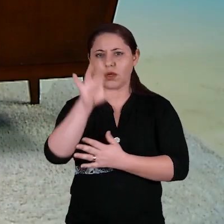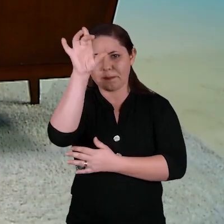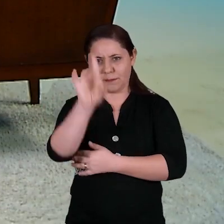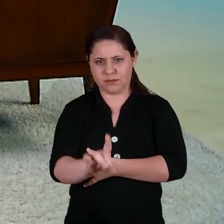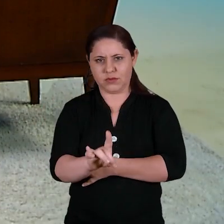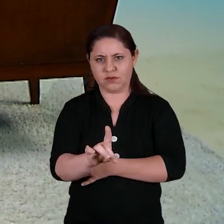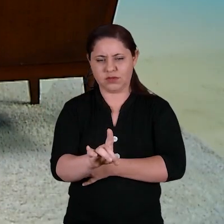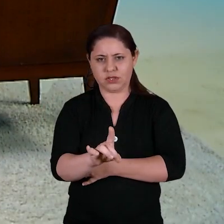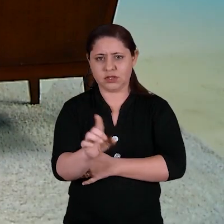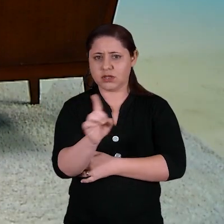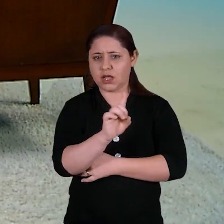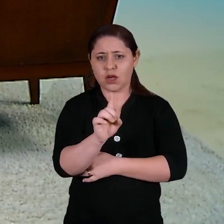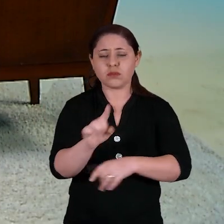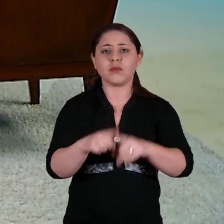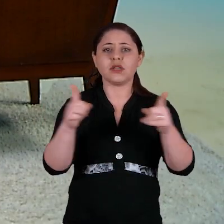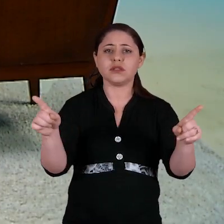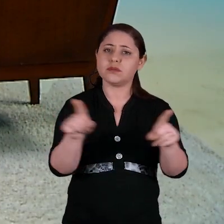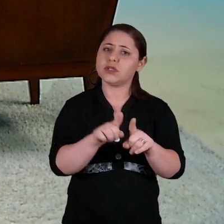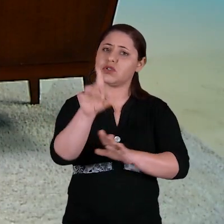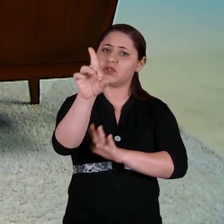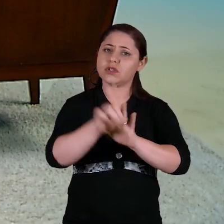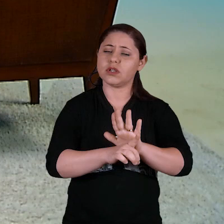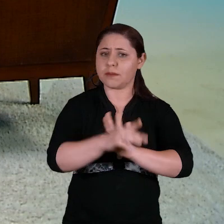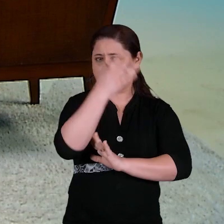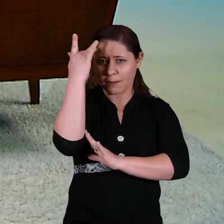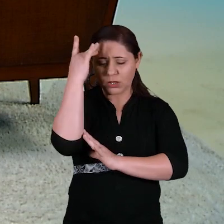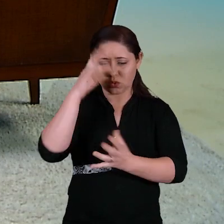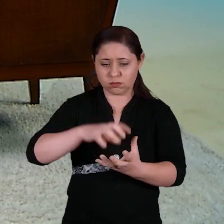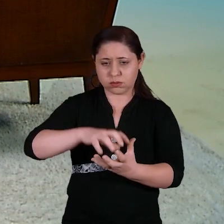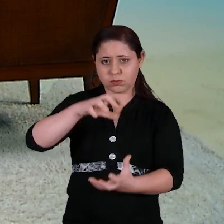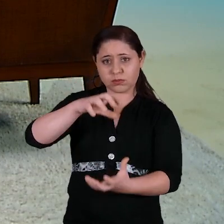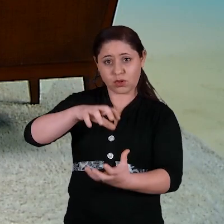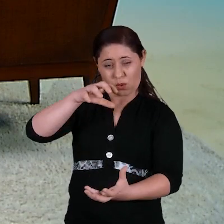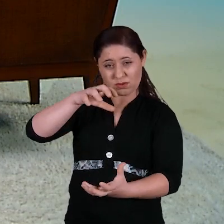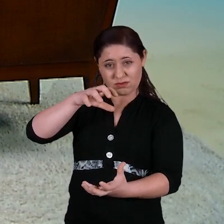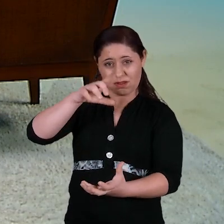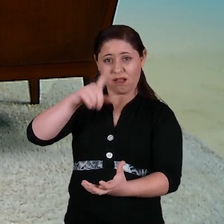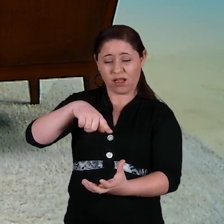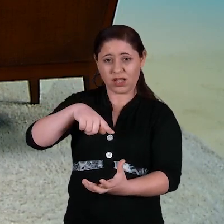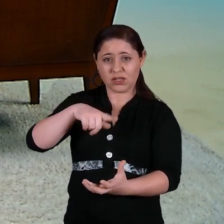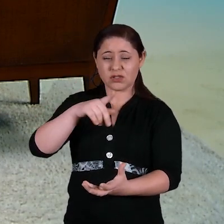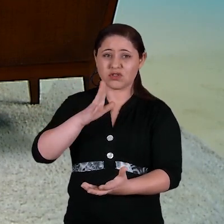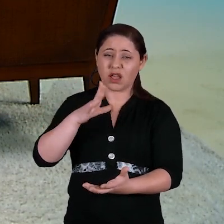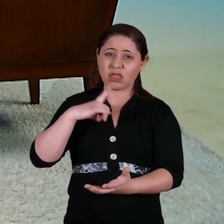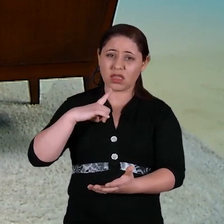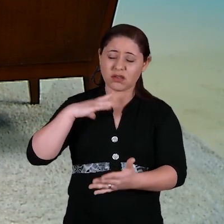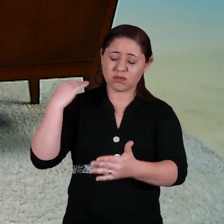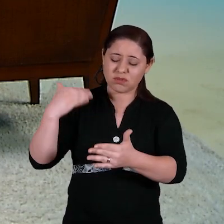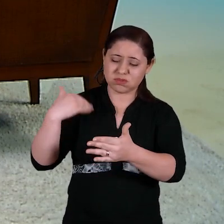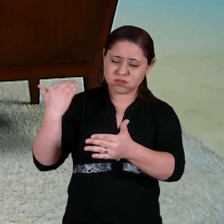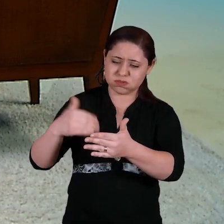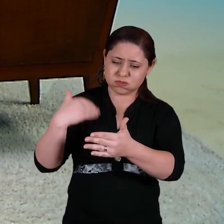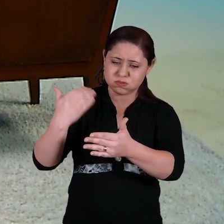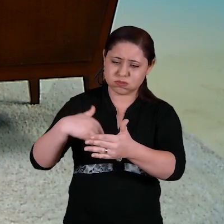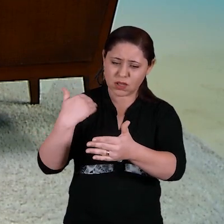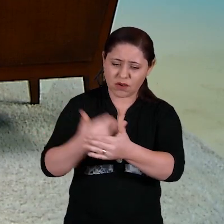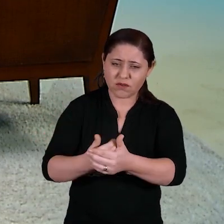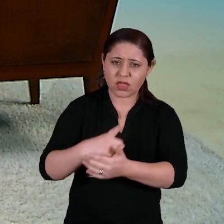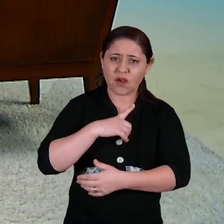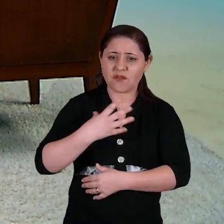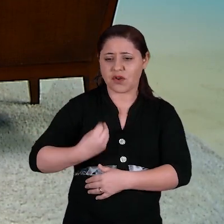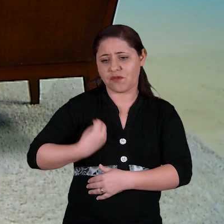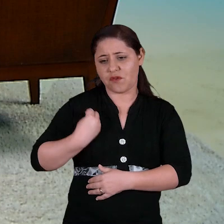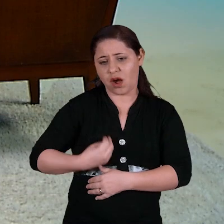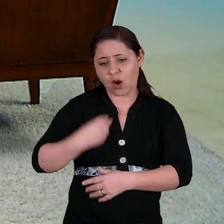com deficiência, mas também os direitos da pessoa idosa. A pessoa idosa já atravessou toda uma vida, criou os